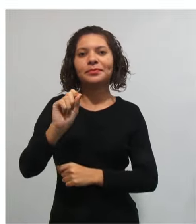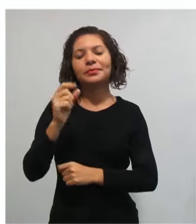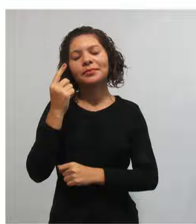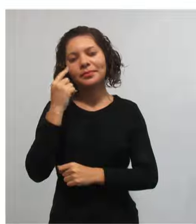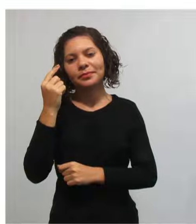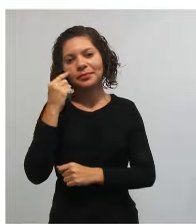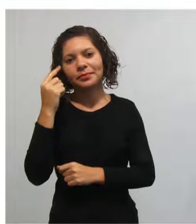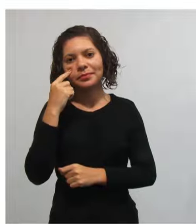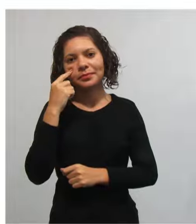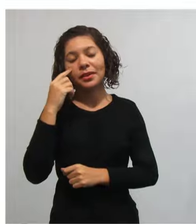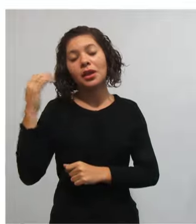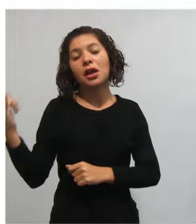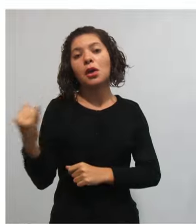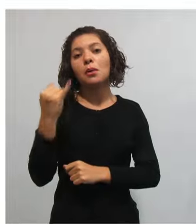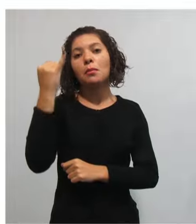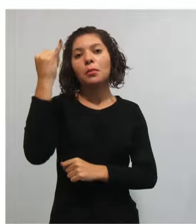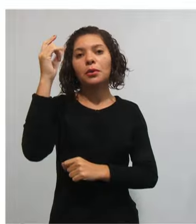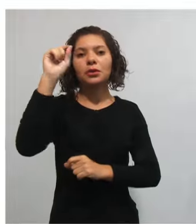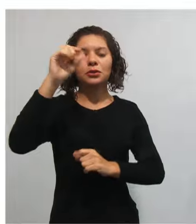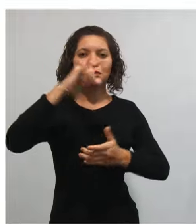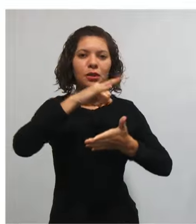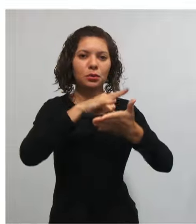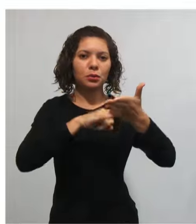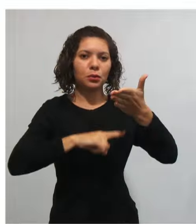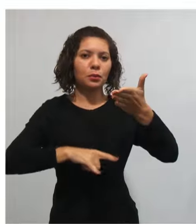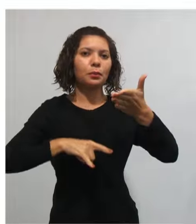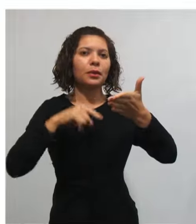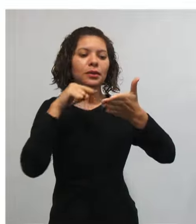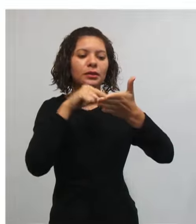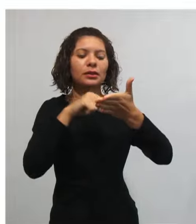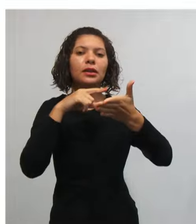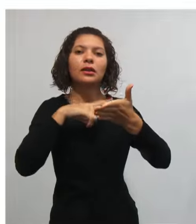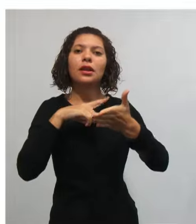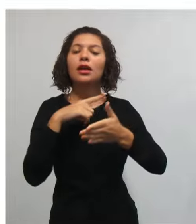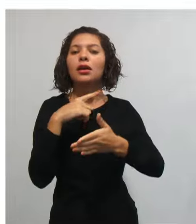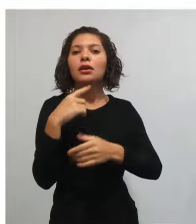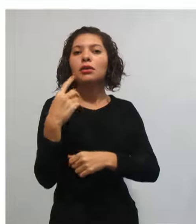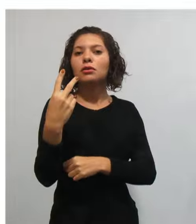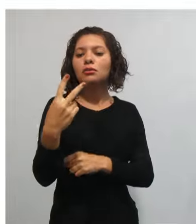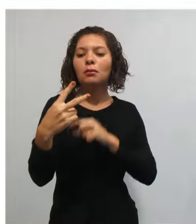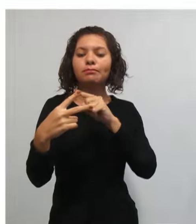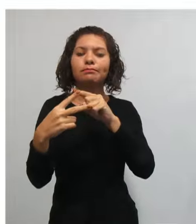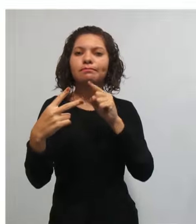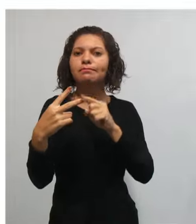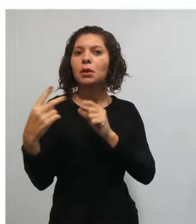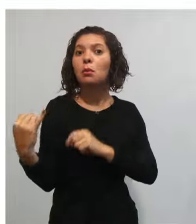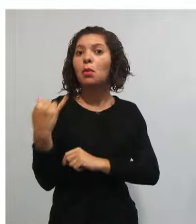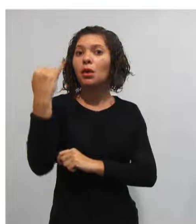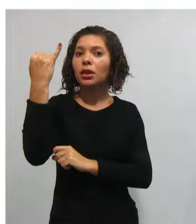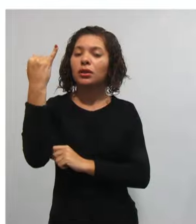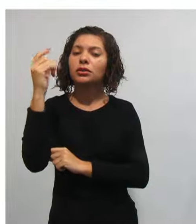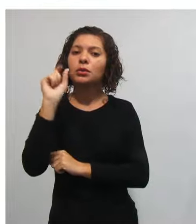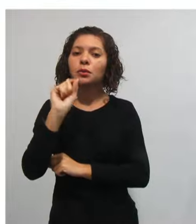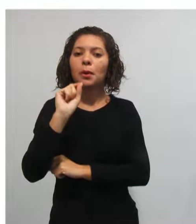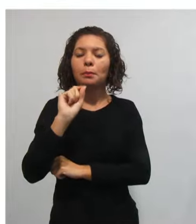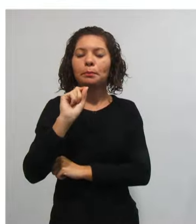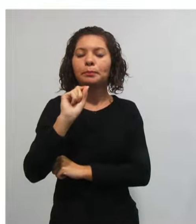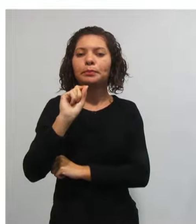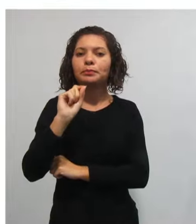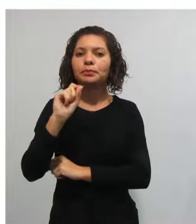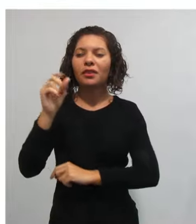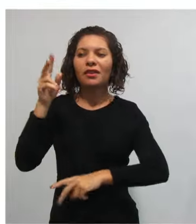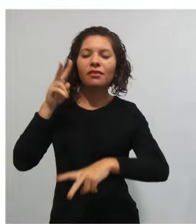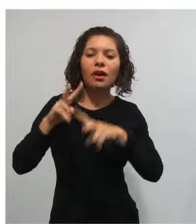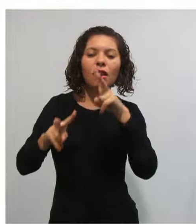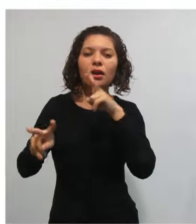continuando então é importante a bncc no traz nos traz dois pontos com relação à avaliação